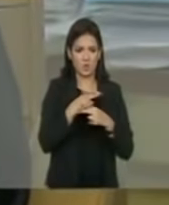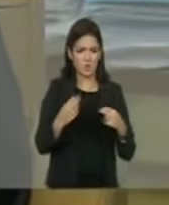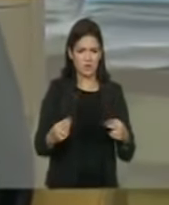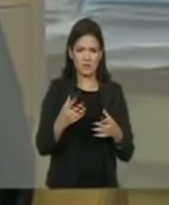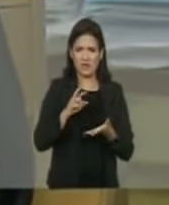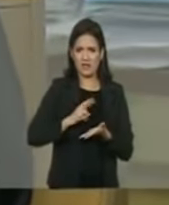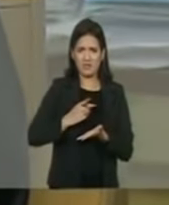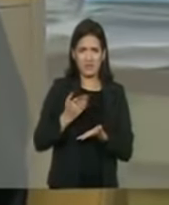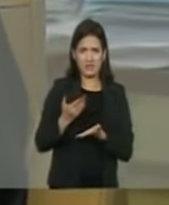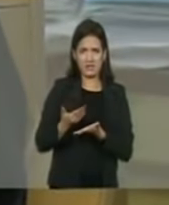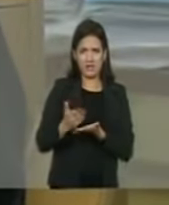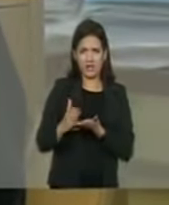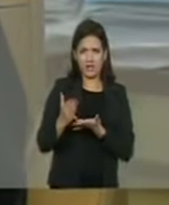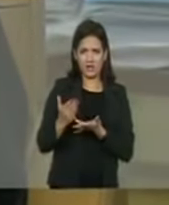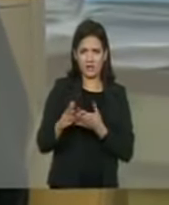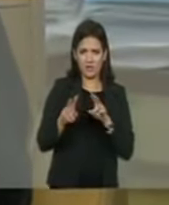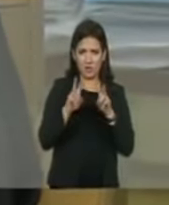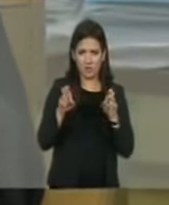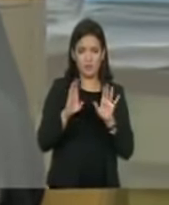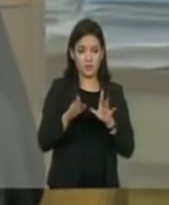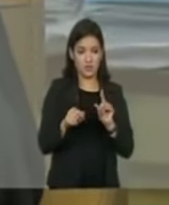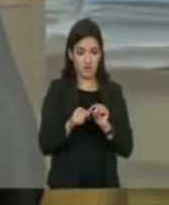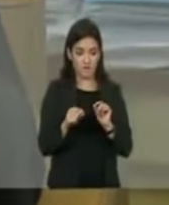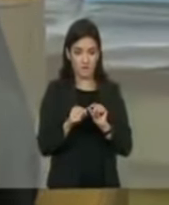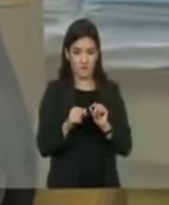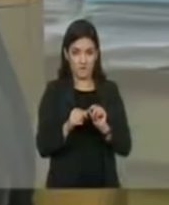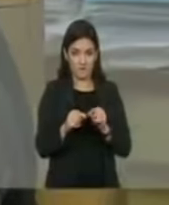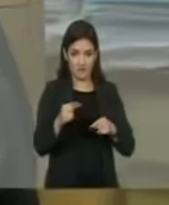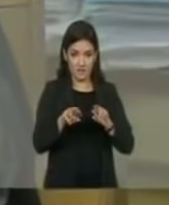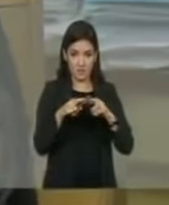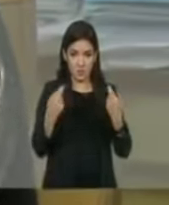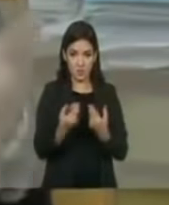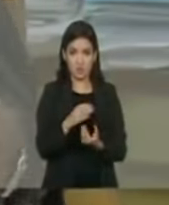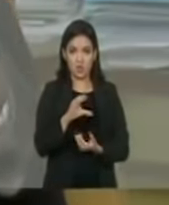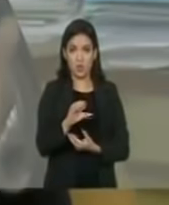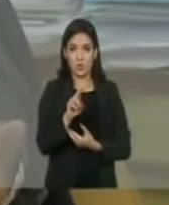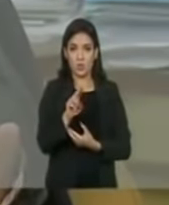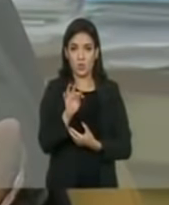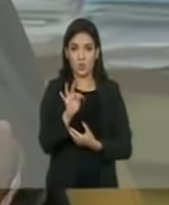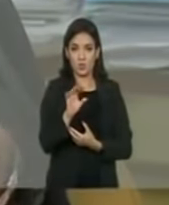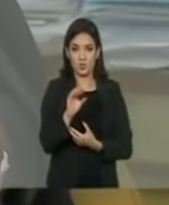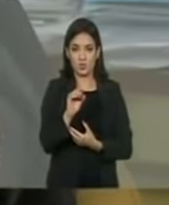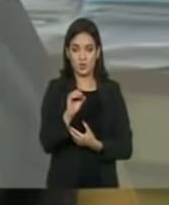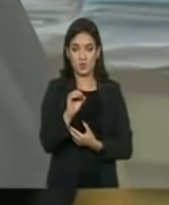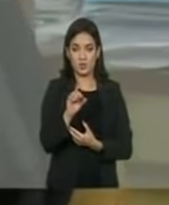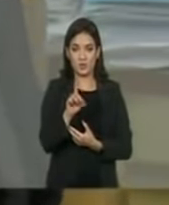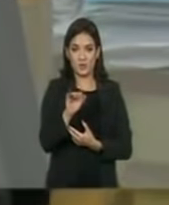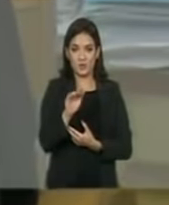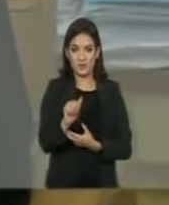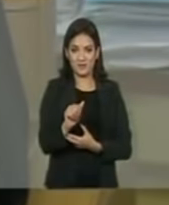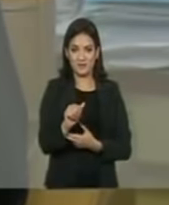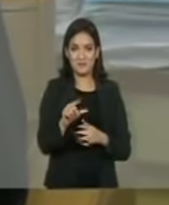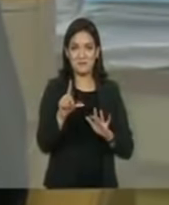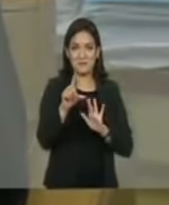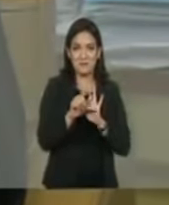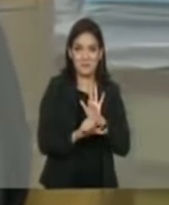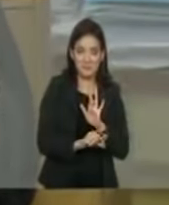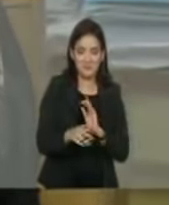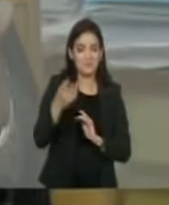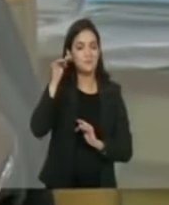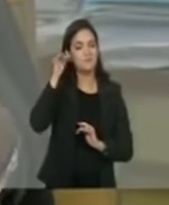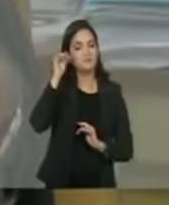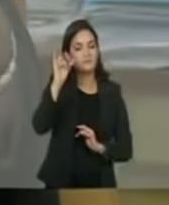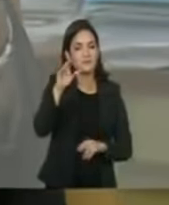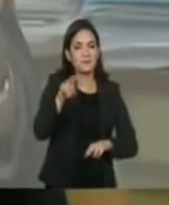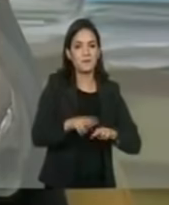se fez audiência de custória um grande esforço nesse sentido para minimizar as prisões provisórias o artigo 319